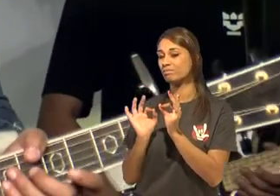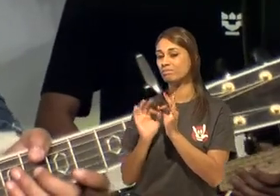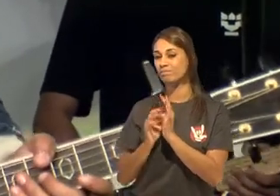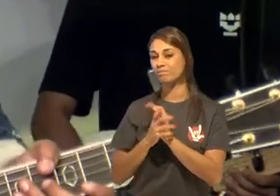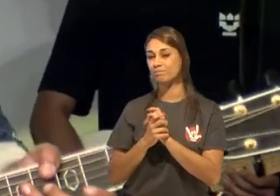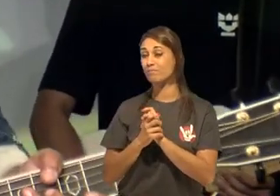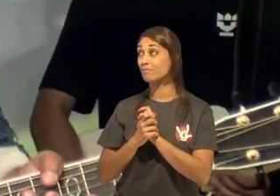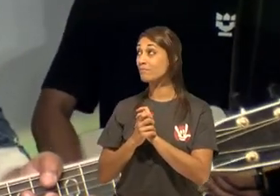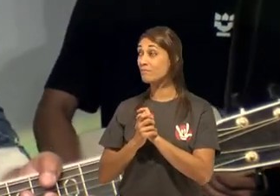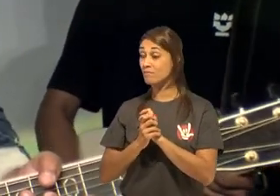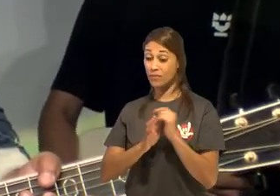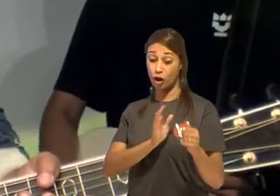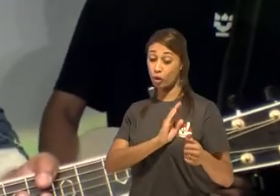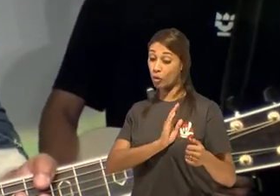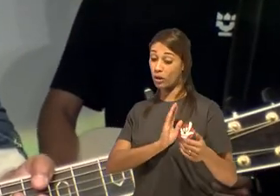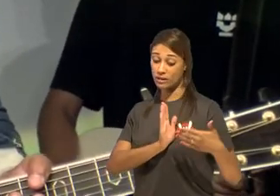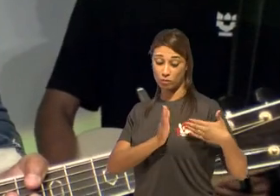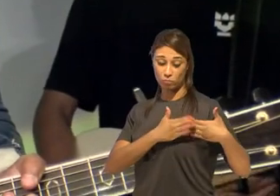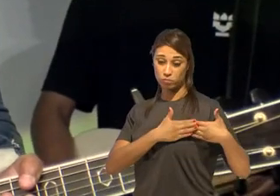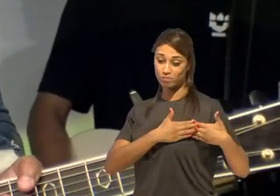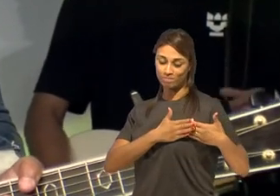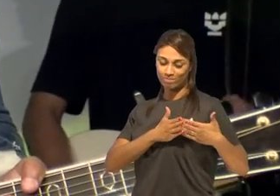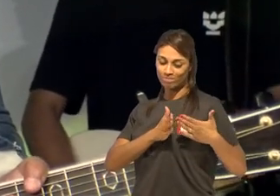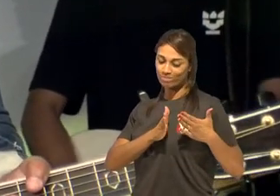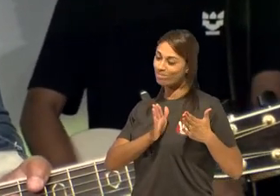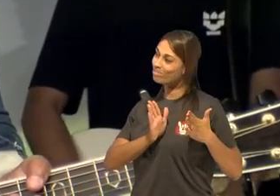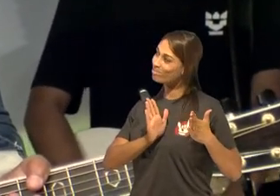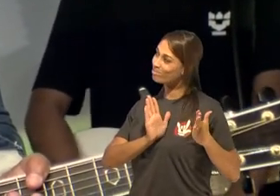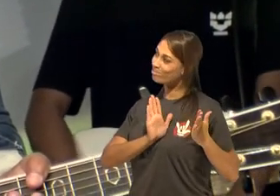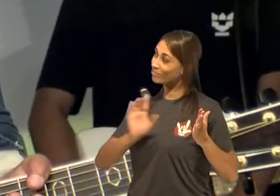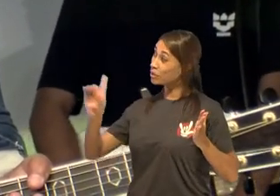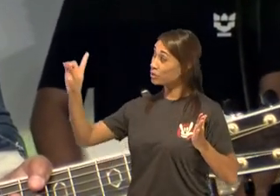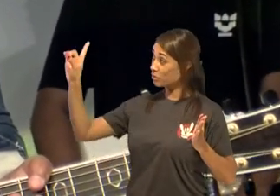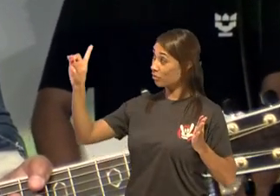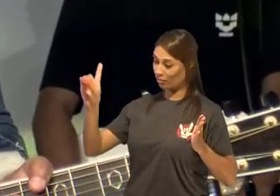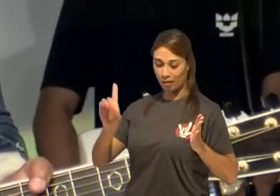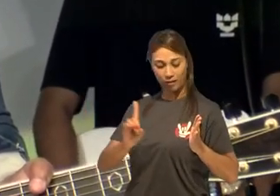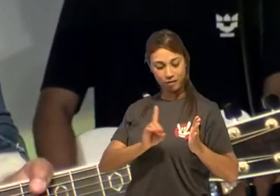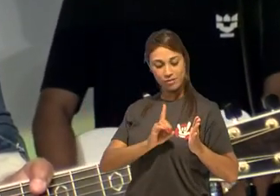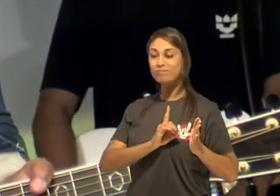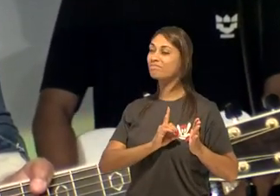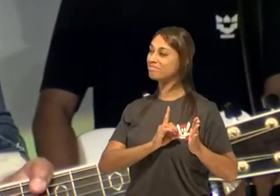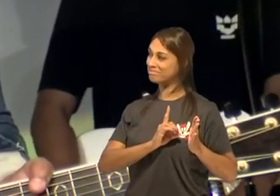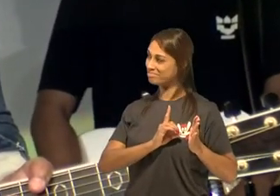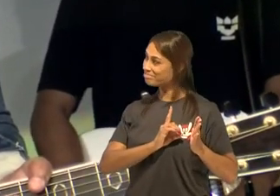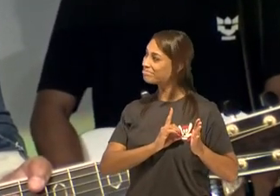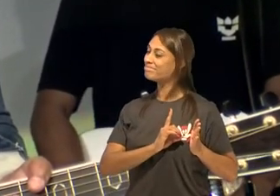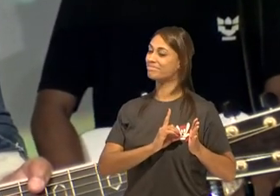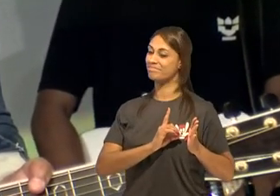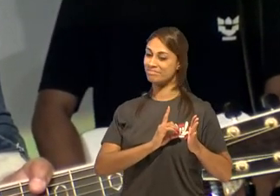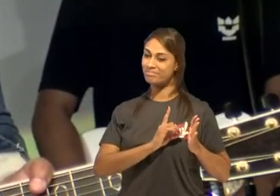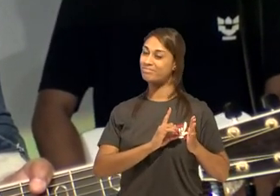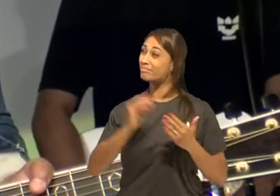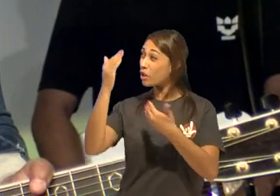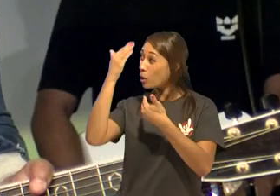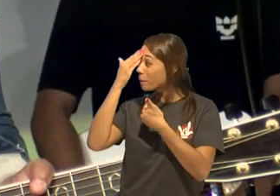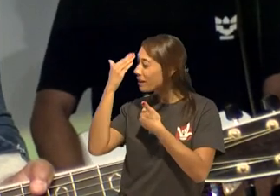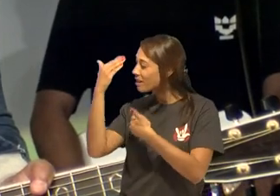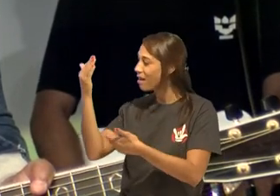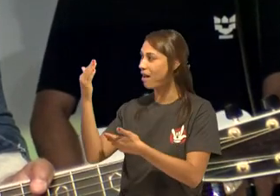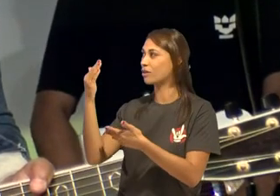abrimos a porta do nosso coração e permitimos que o Senhor faça morada. Muito obrigado por